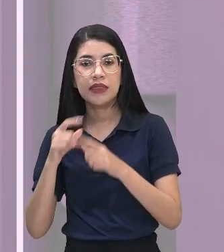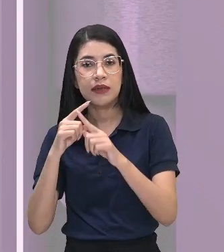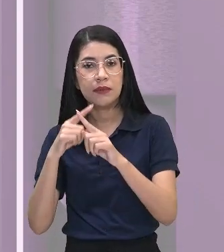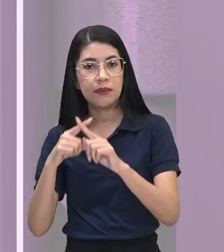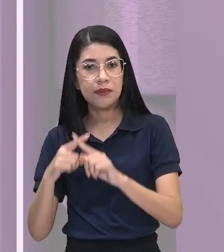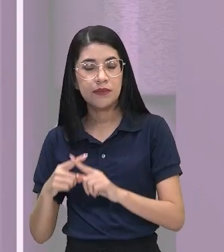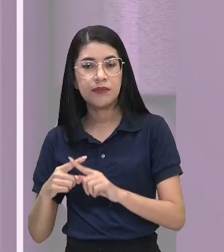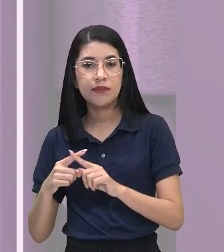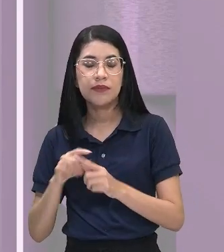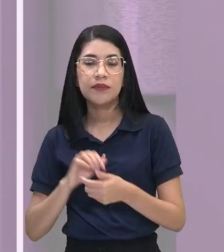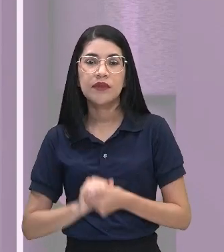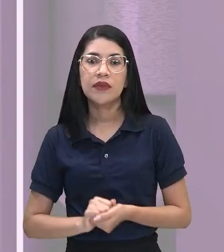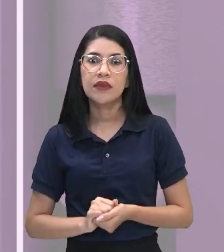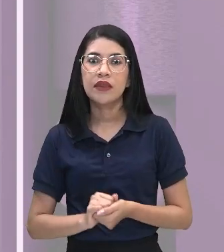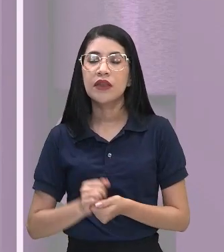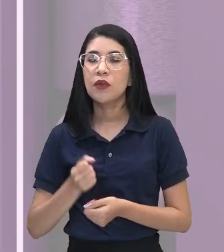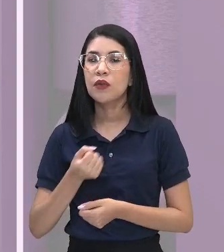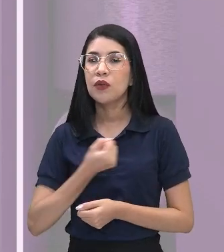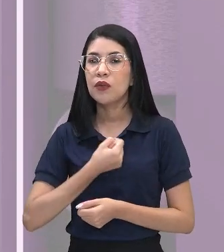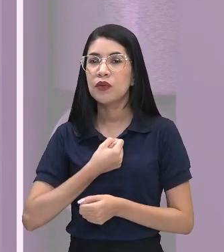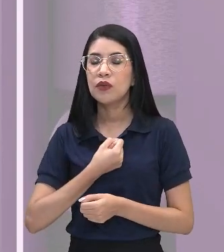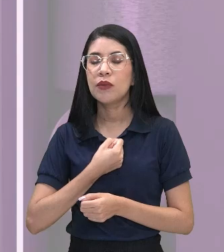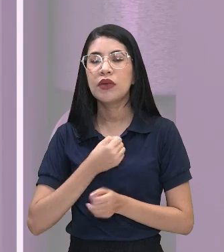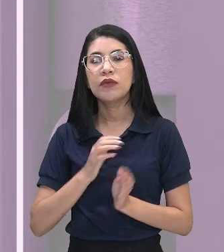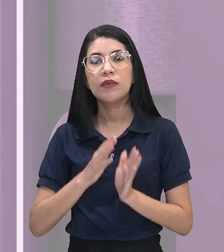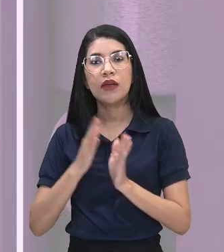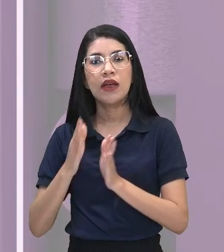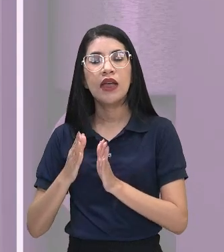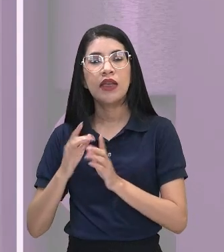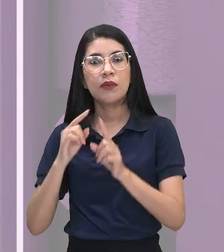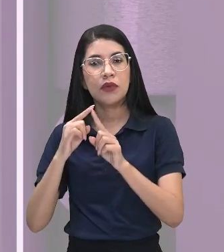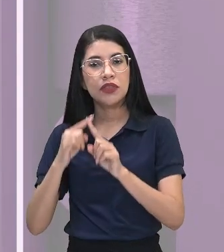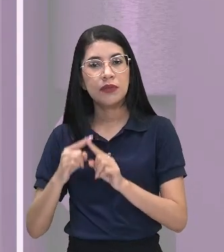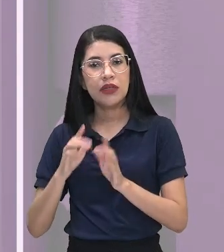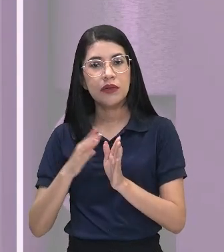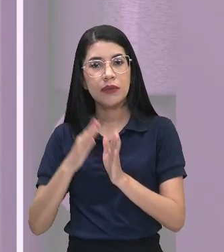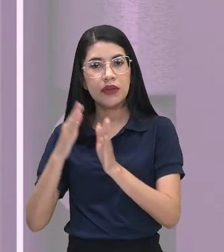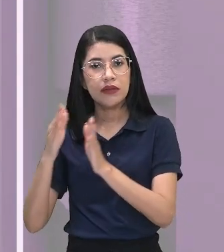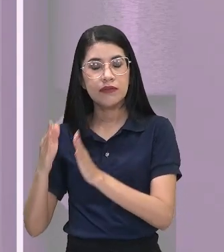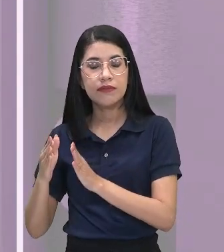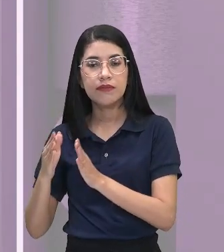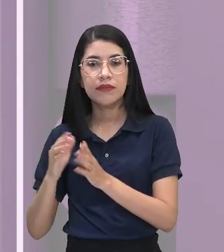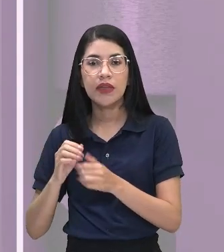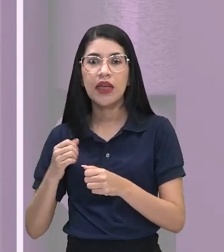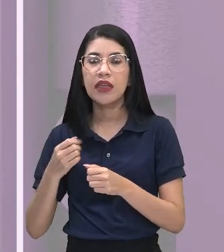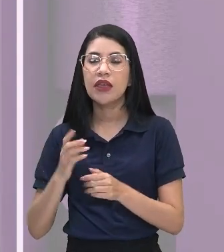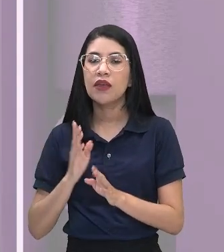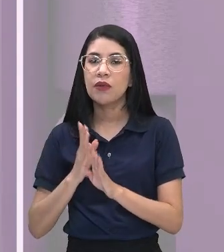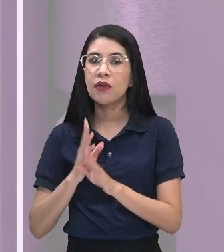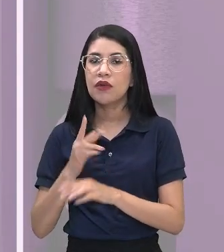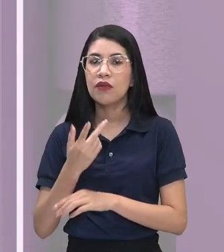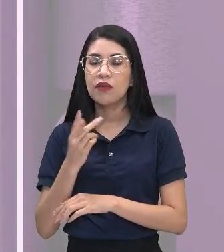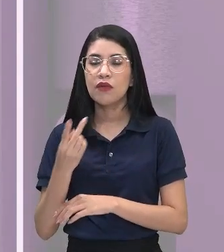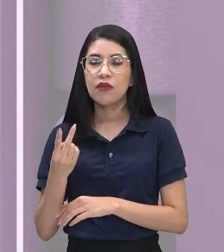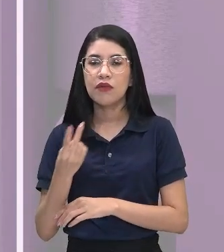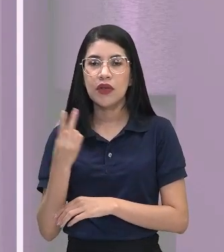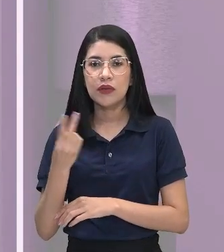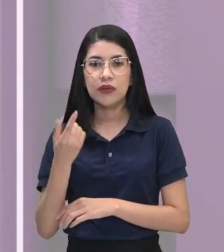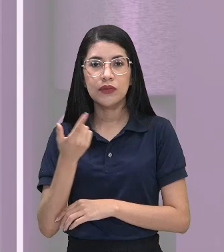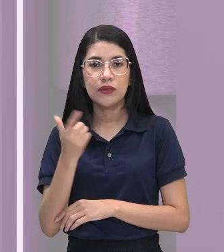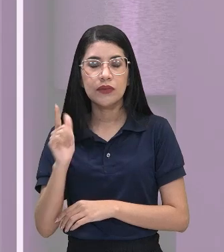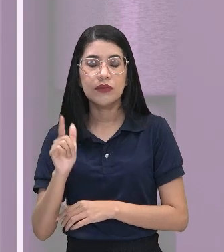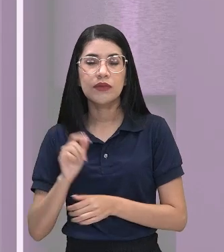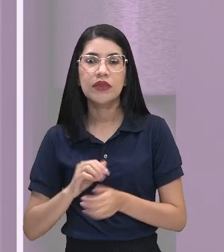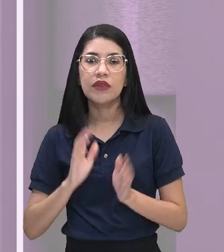multiplicar. Então eu pego o último termo ali da sequência, multiplico com a razão, encontro sempre o próximo. E assim eu vou fazendo,